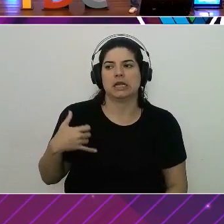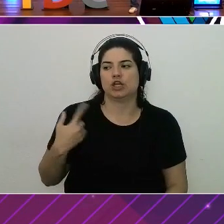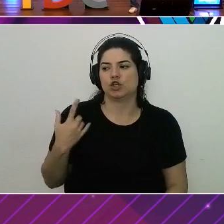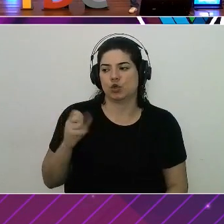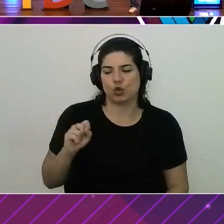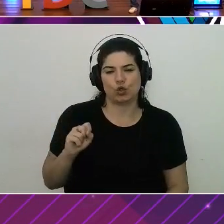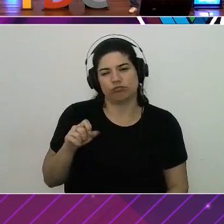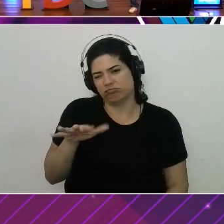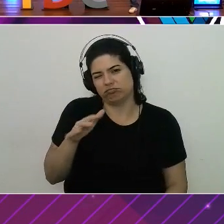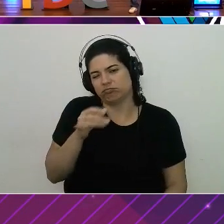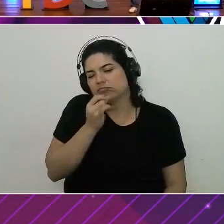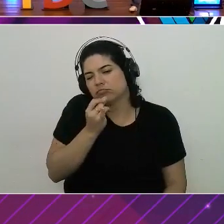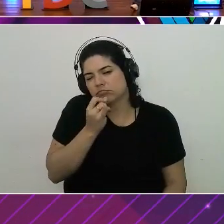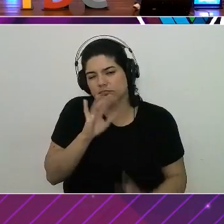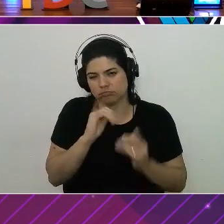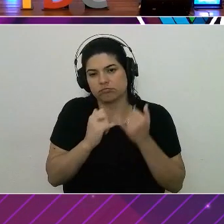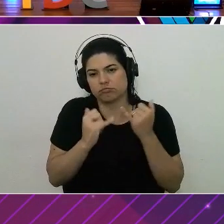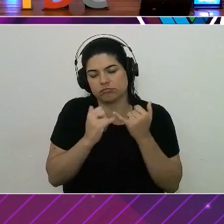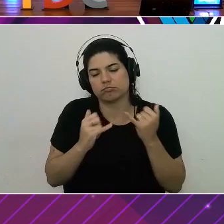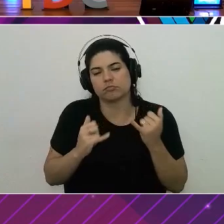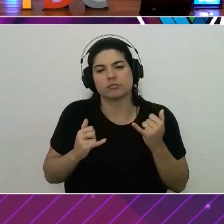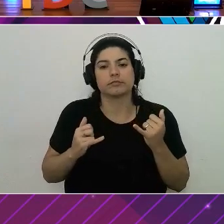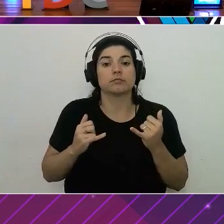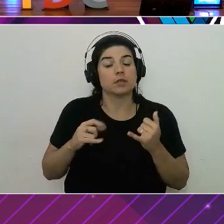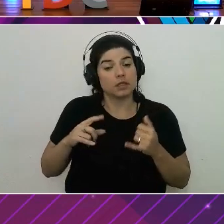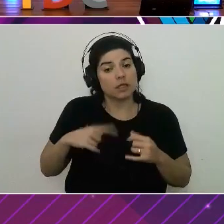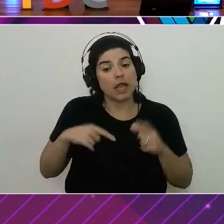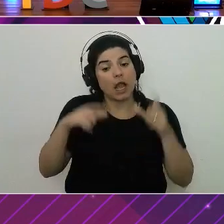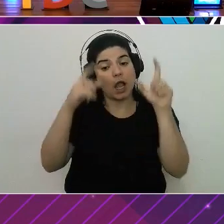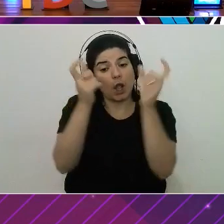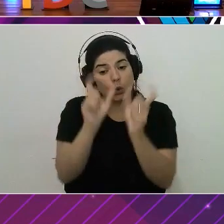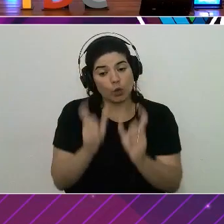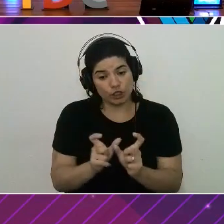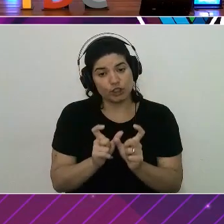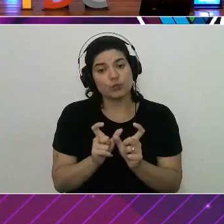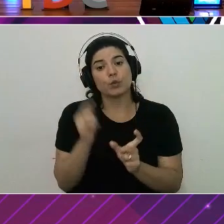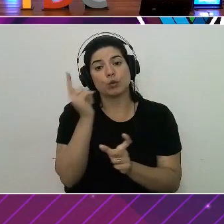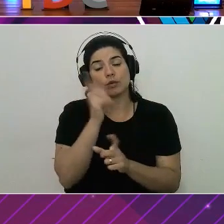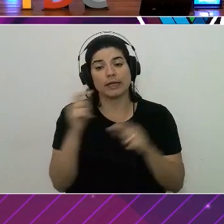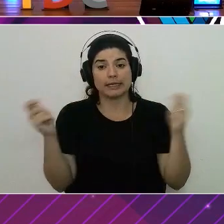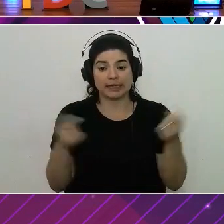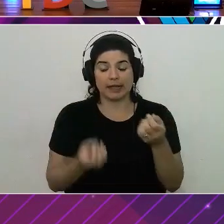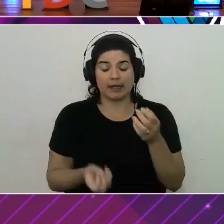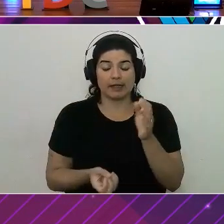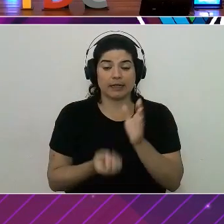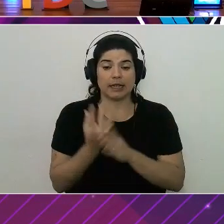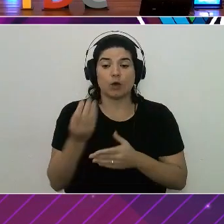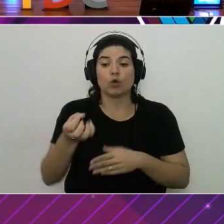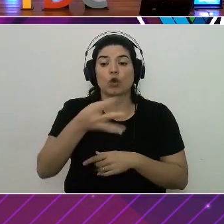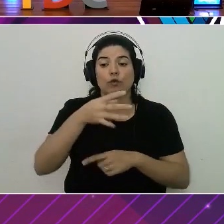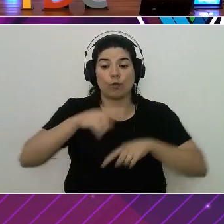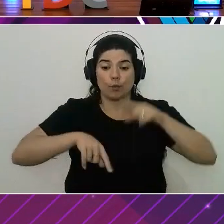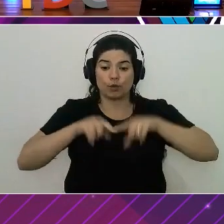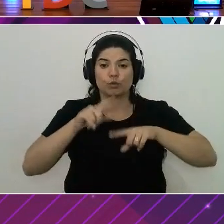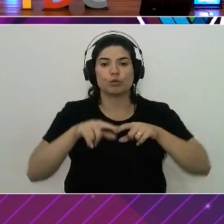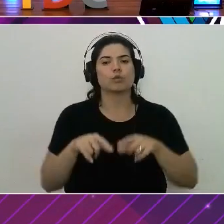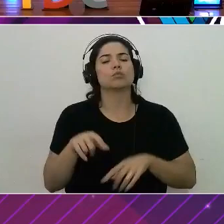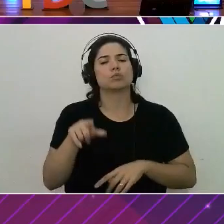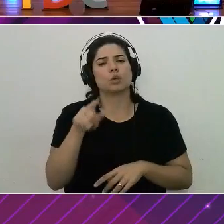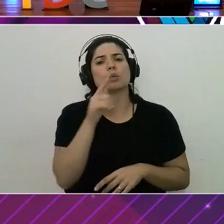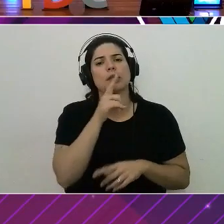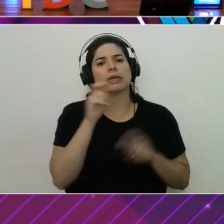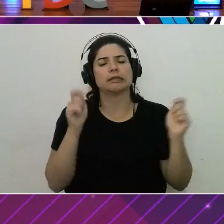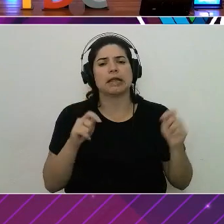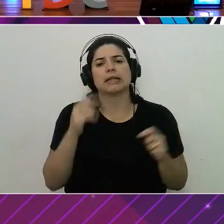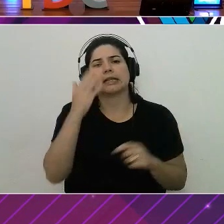exemplo. Então, com algoritmos de machine learning, a gente está gerando hoje para a Tetris um novo produto que eles vão conseguir usar para orientar